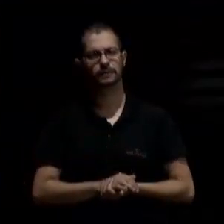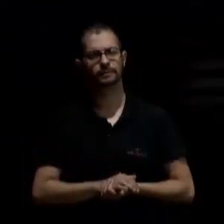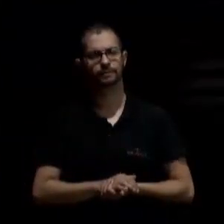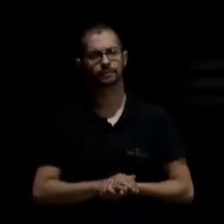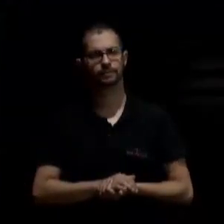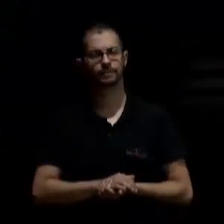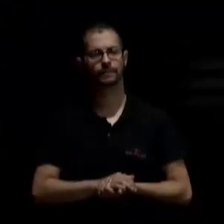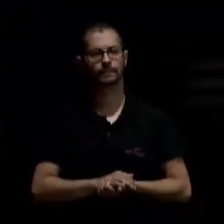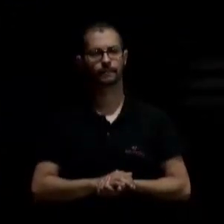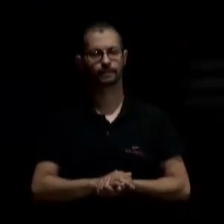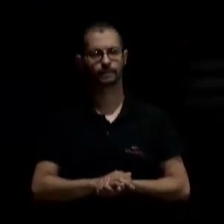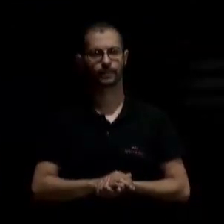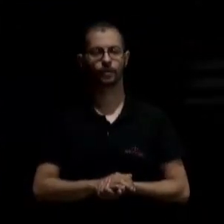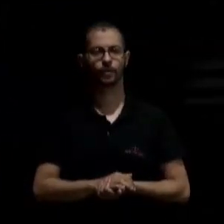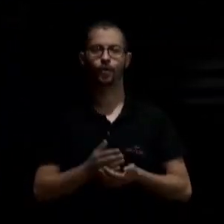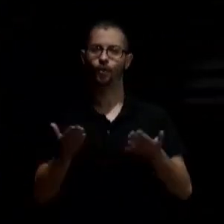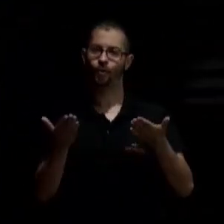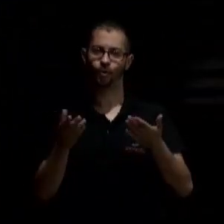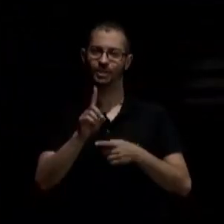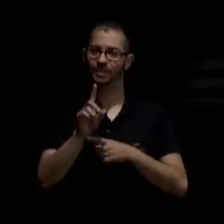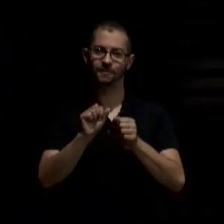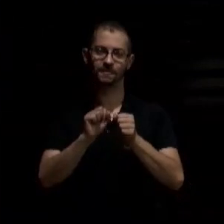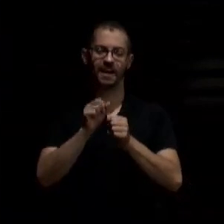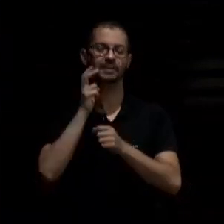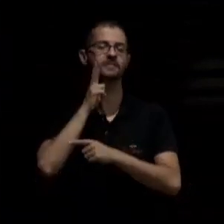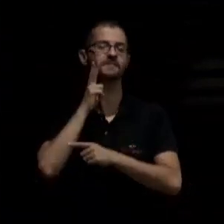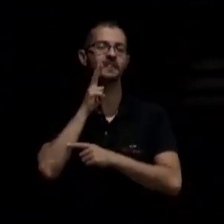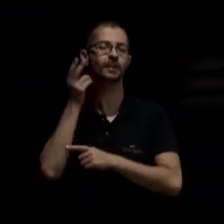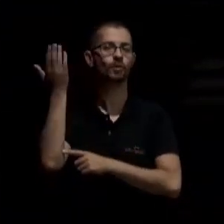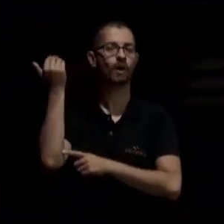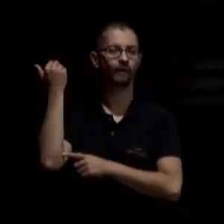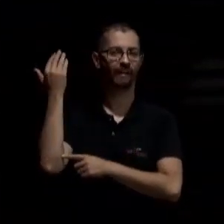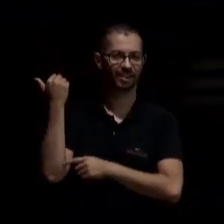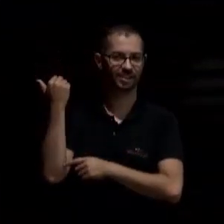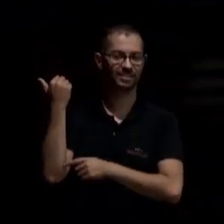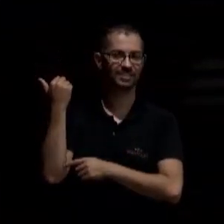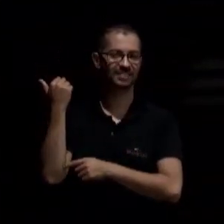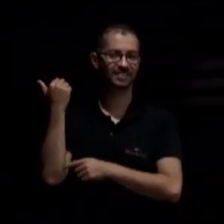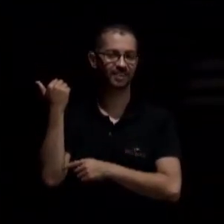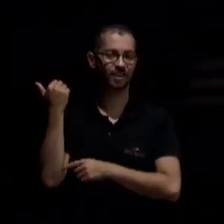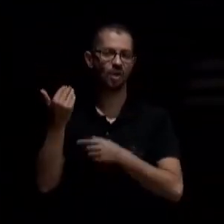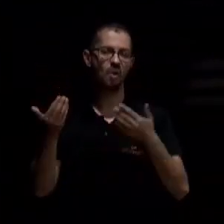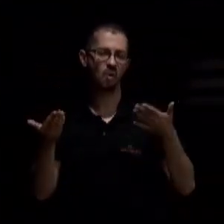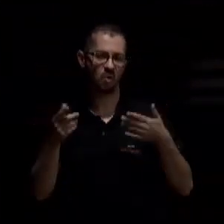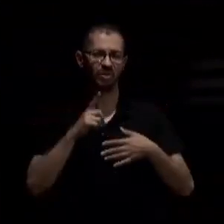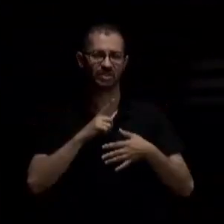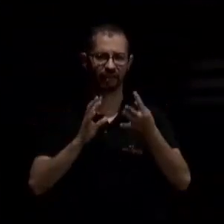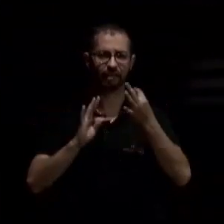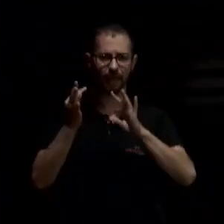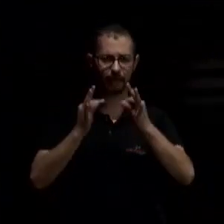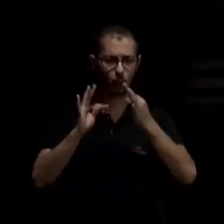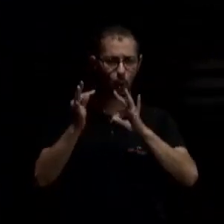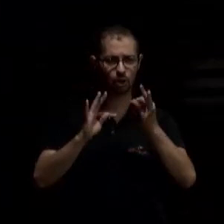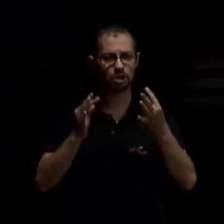Hoje não se faz vinho como antigamente, né? Hoje tem toda uma tecnologia, tem